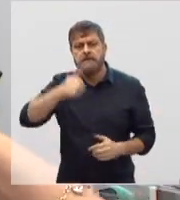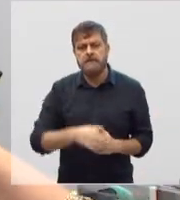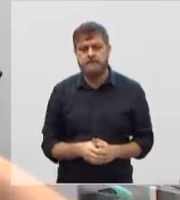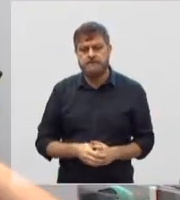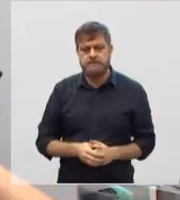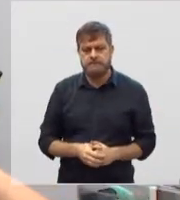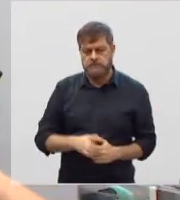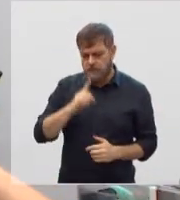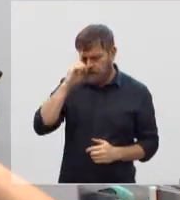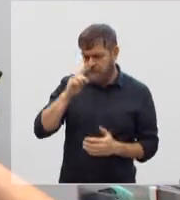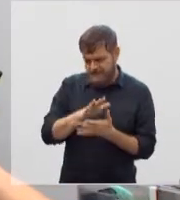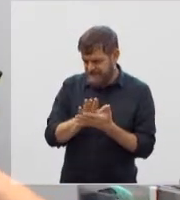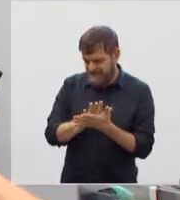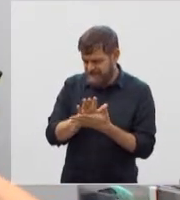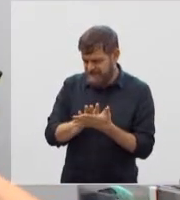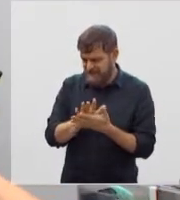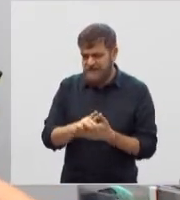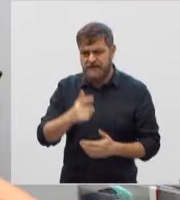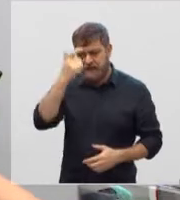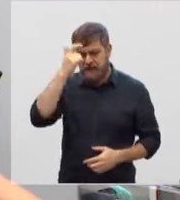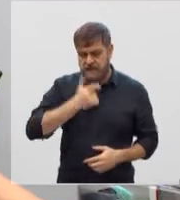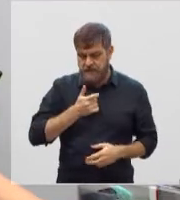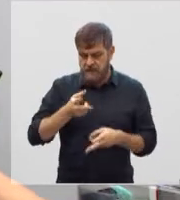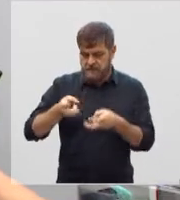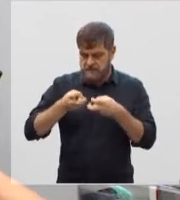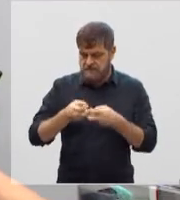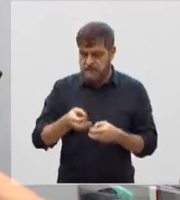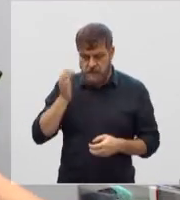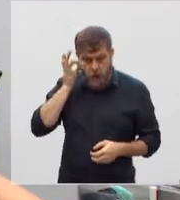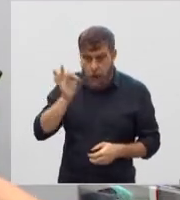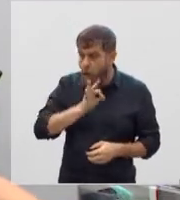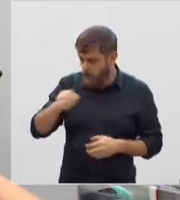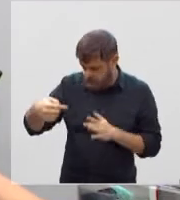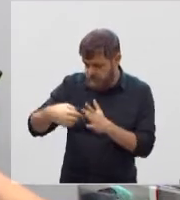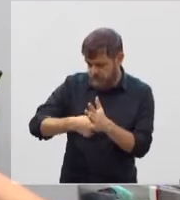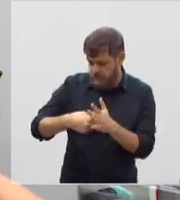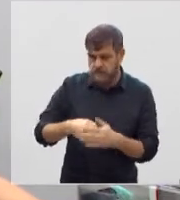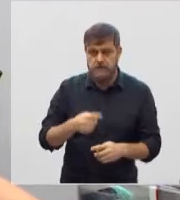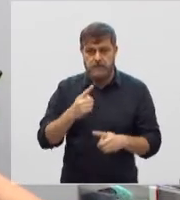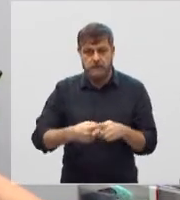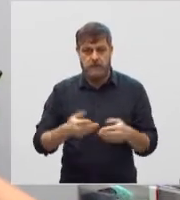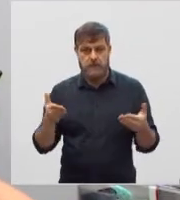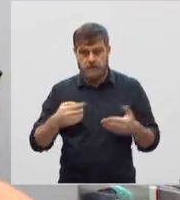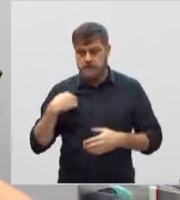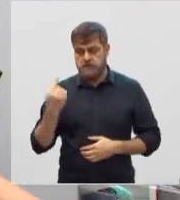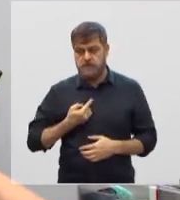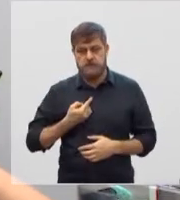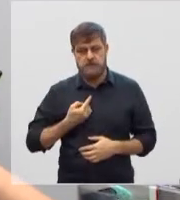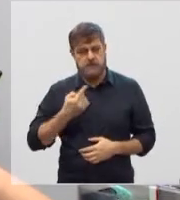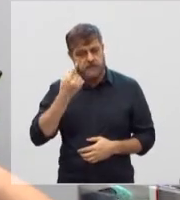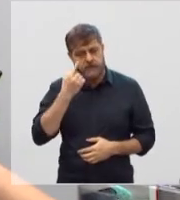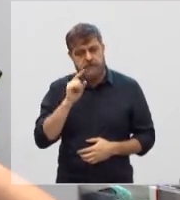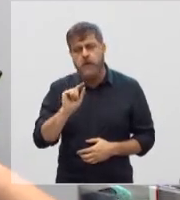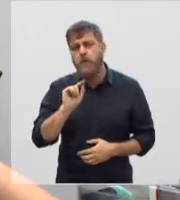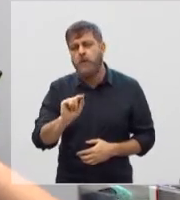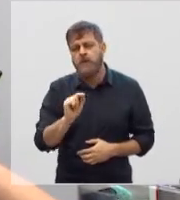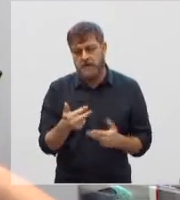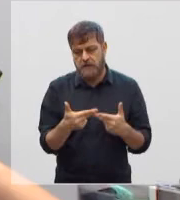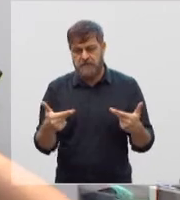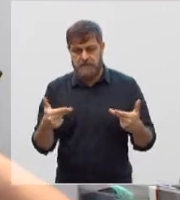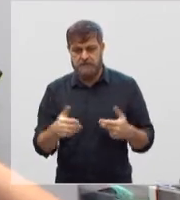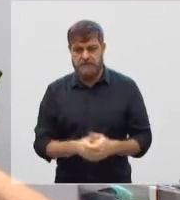Sem dúvida. Eu acho que ultimamente a gente tem assistido algo, eu gostei da sua colocação, porque hoje nós estamos assistindo uma